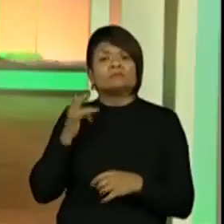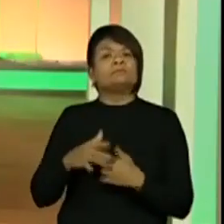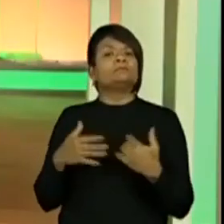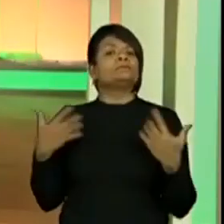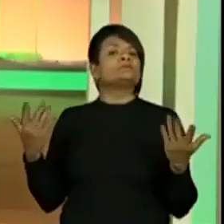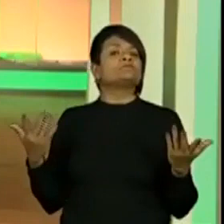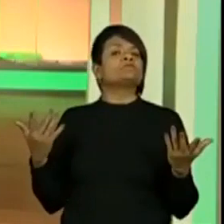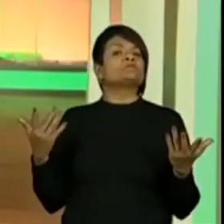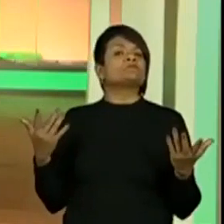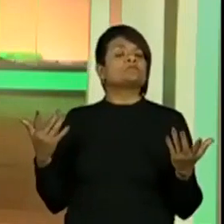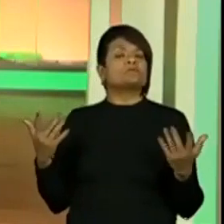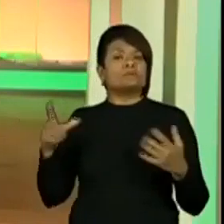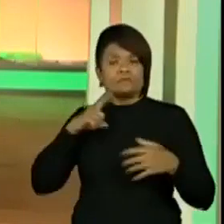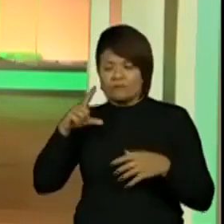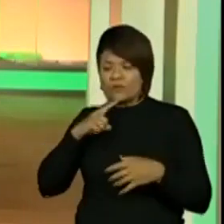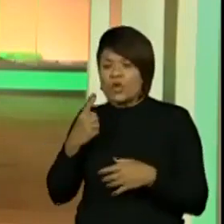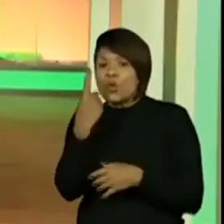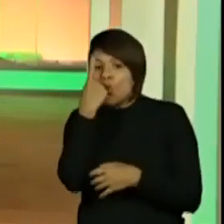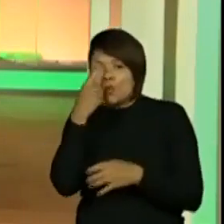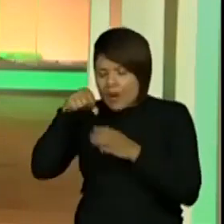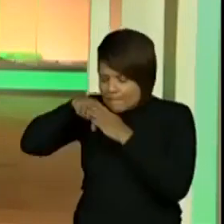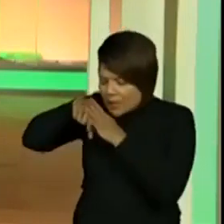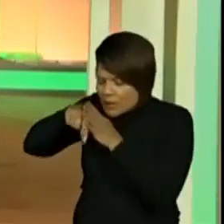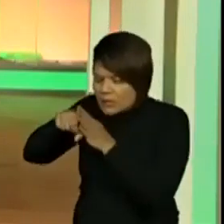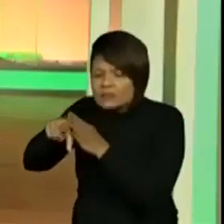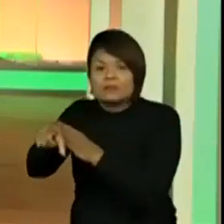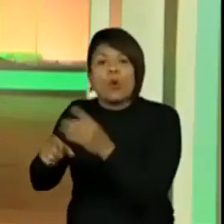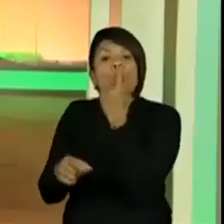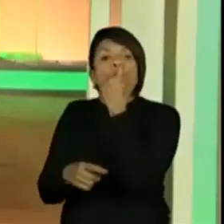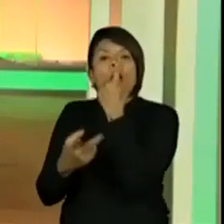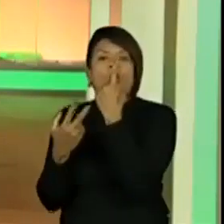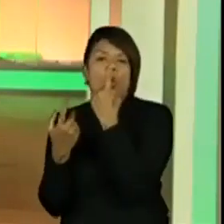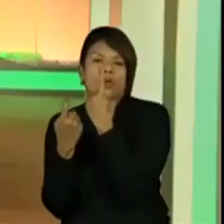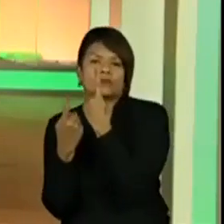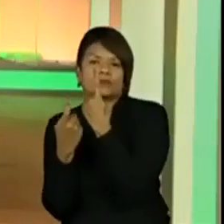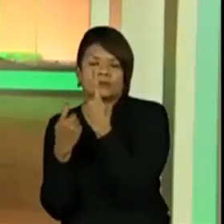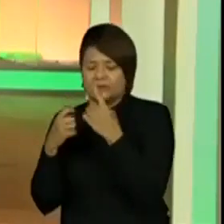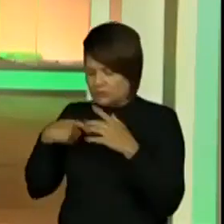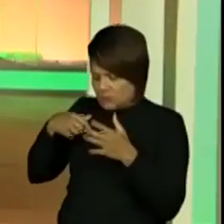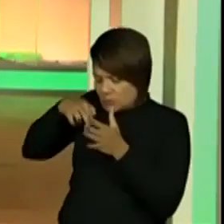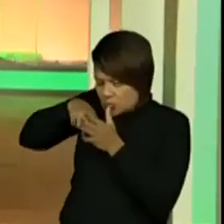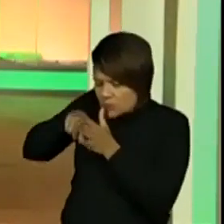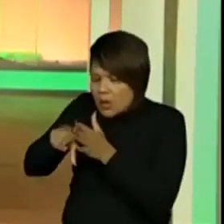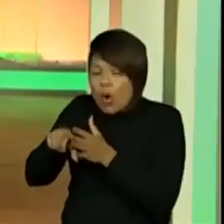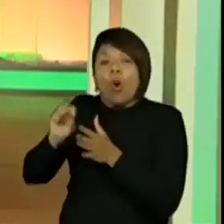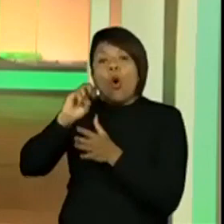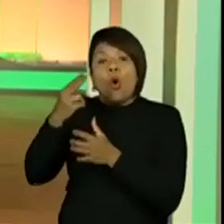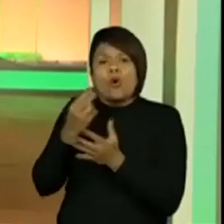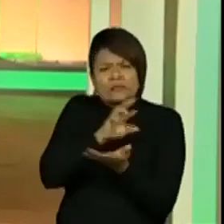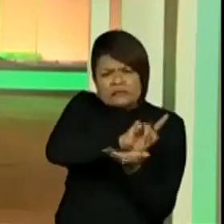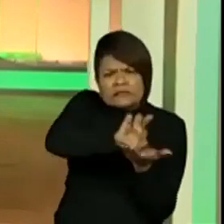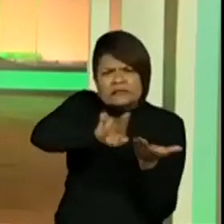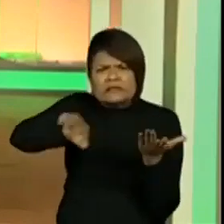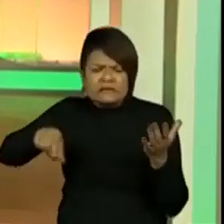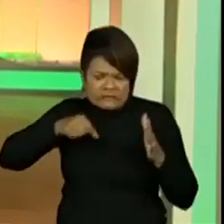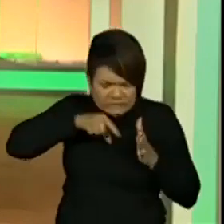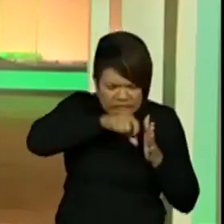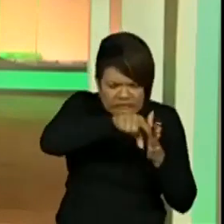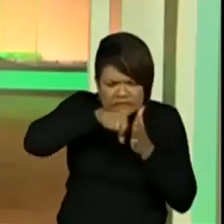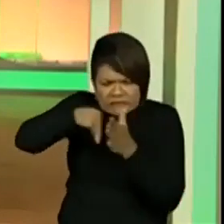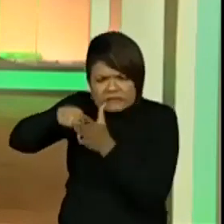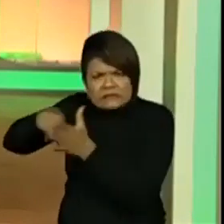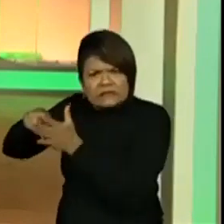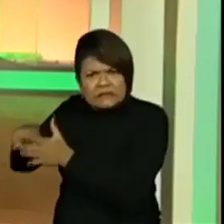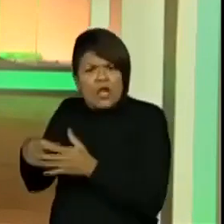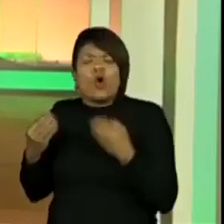com monocultura, planta só uma coisa, depois plantam várias coisas. Então, o que acontece no